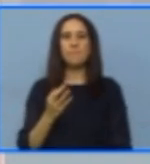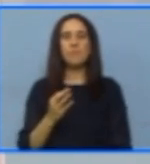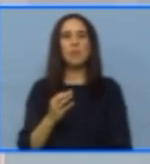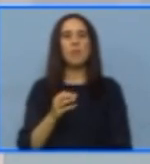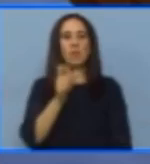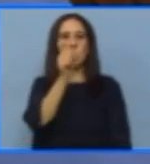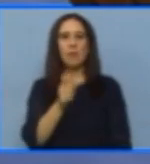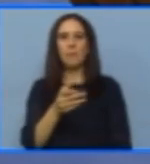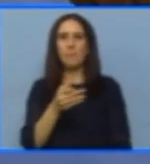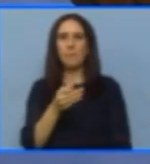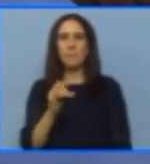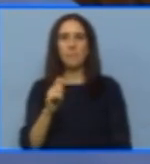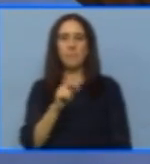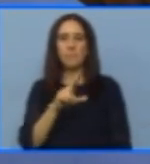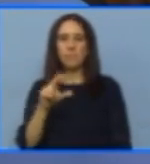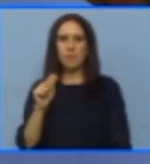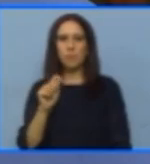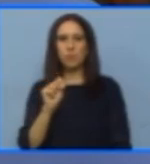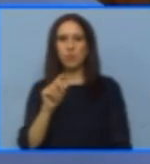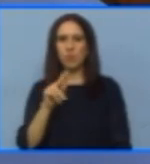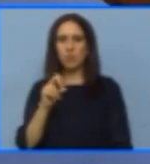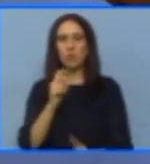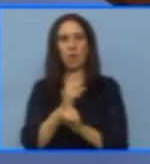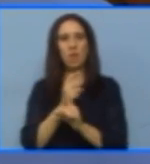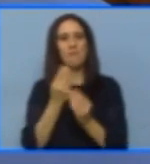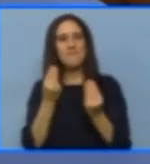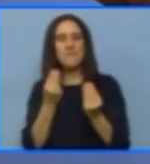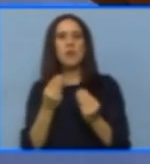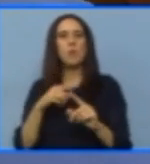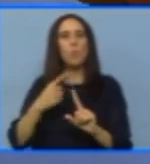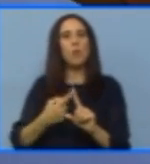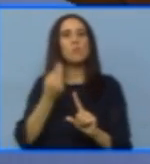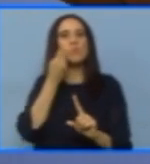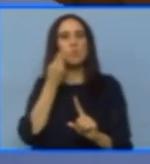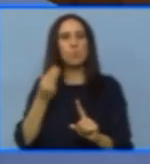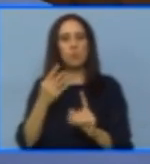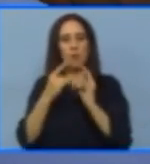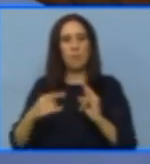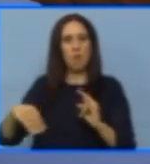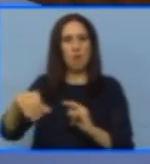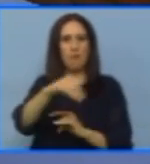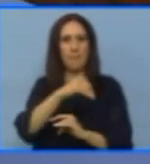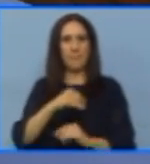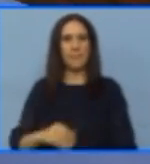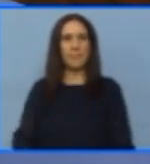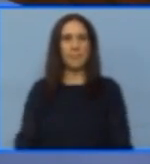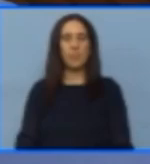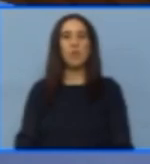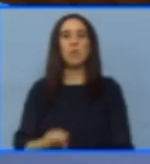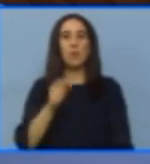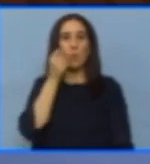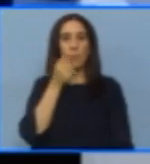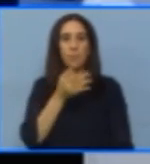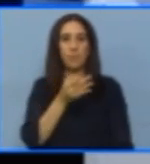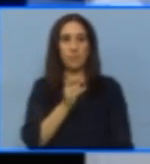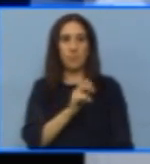Giorgio Frassati, de que forma é que ele foi sendo trabalhado ao longo deste ano e marca presença também nos dias de campo? Portanto, o Pier Giorgio Frassati, por